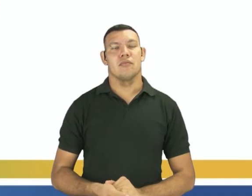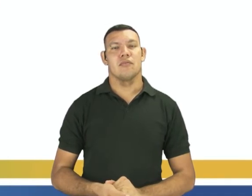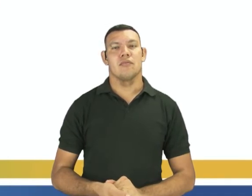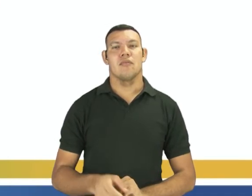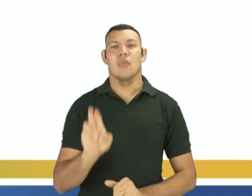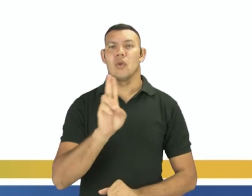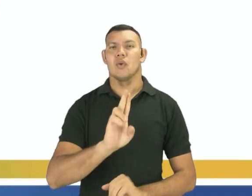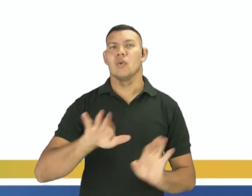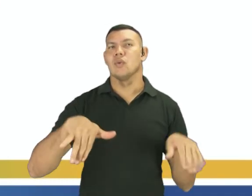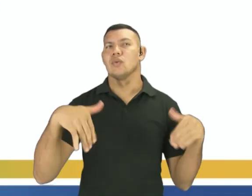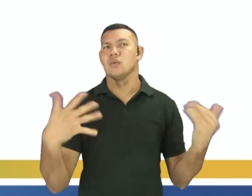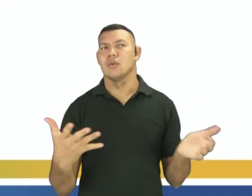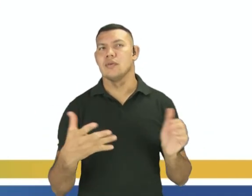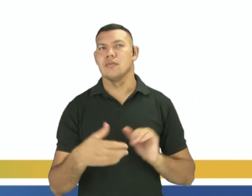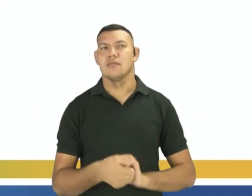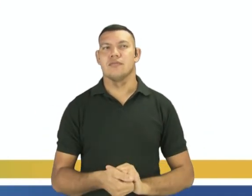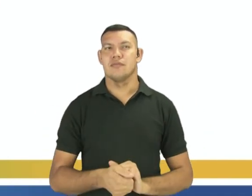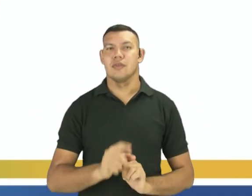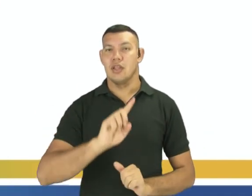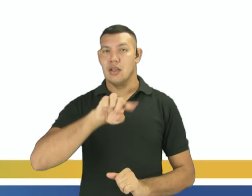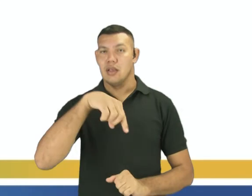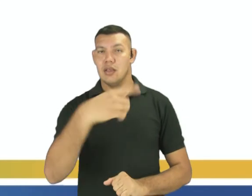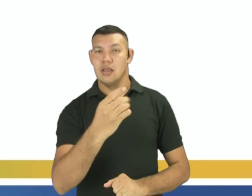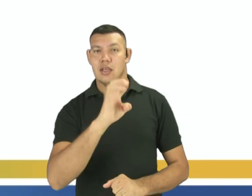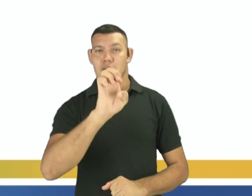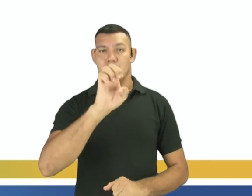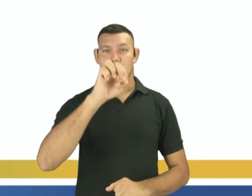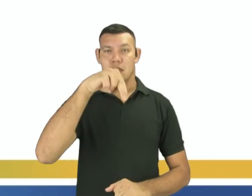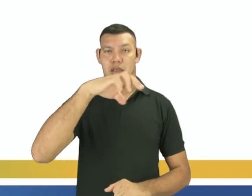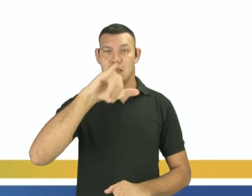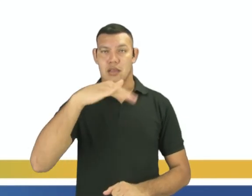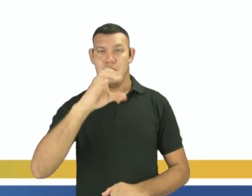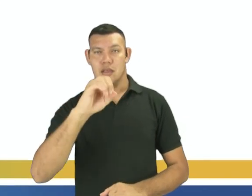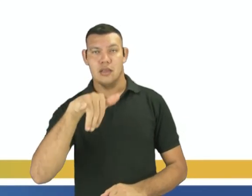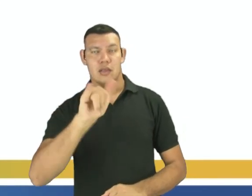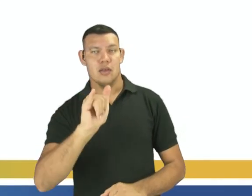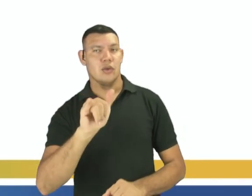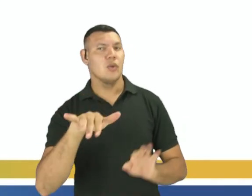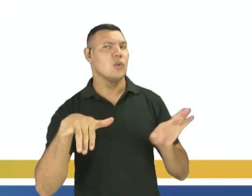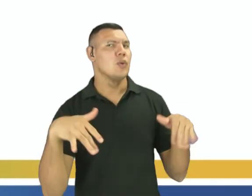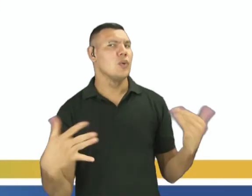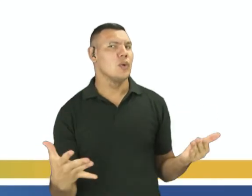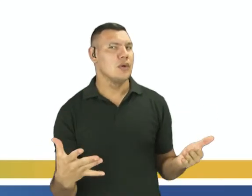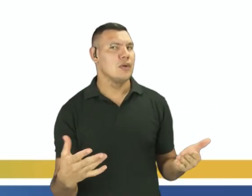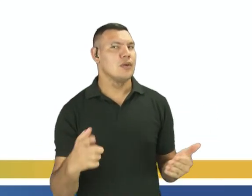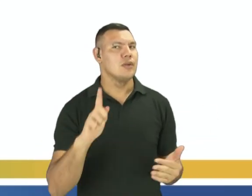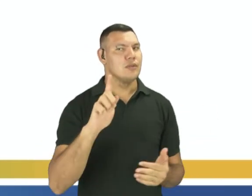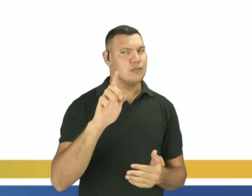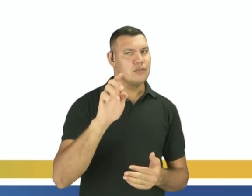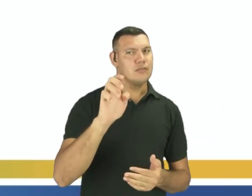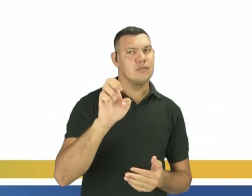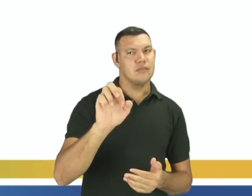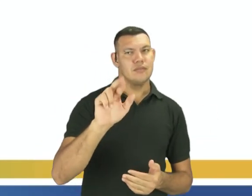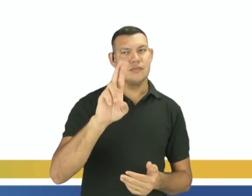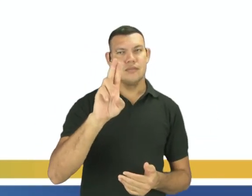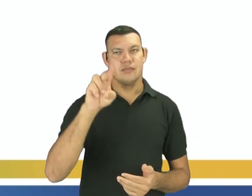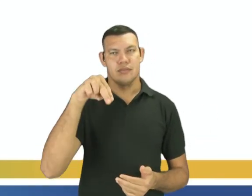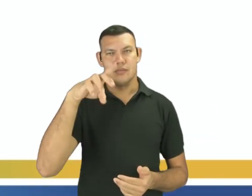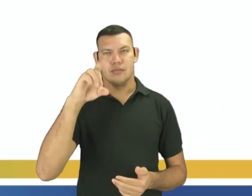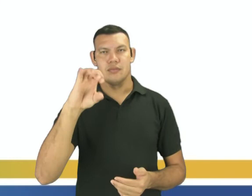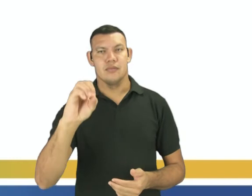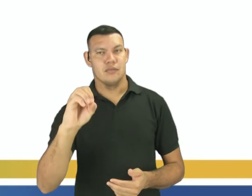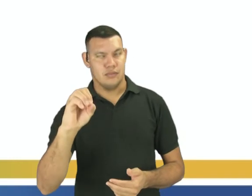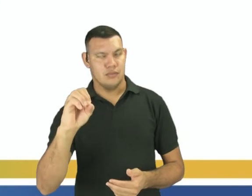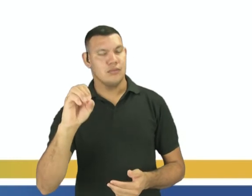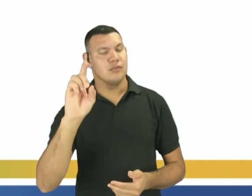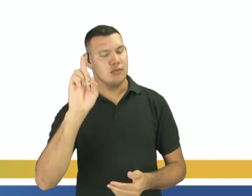do verbo enjoy, usa-se gerúndio. I enjoyed meeting us at the tennis